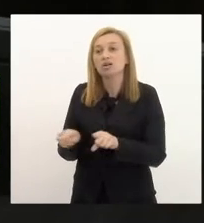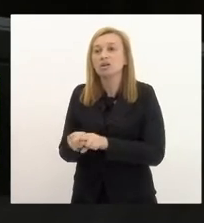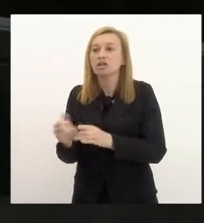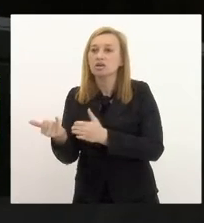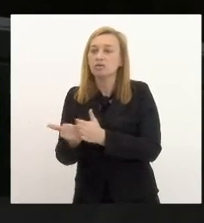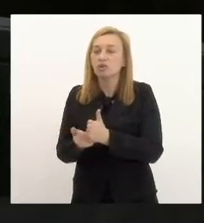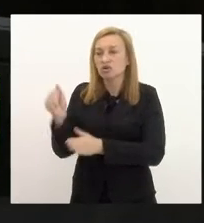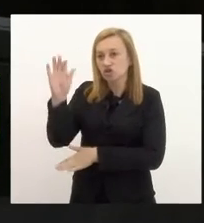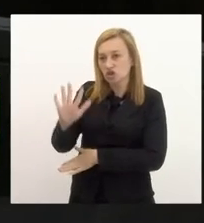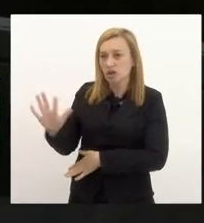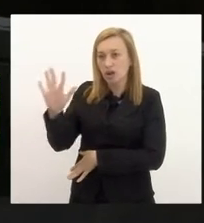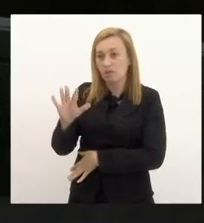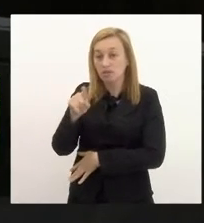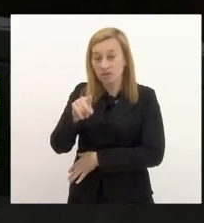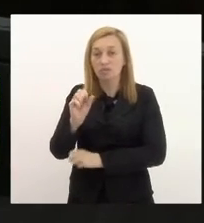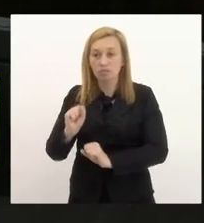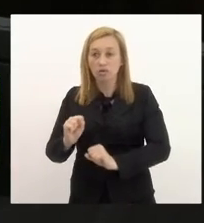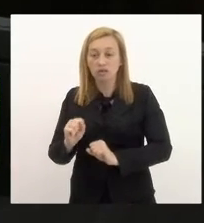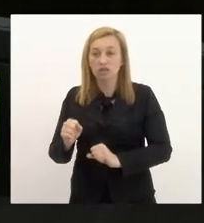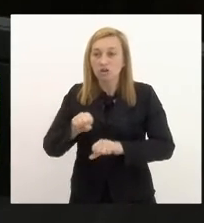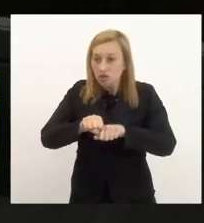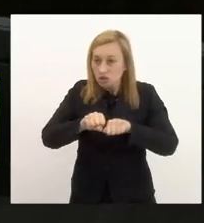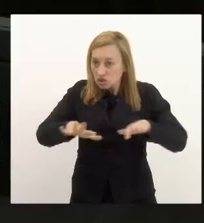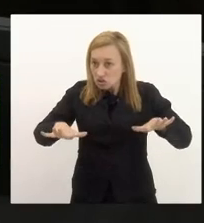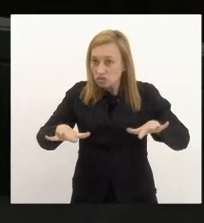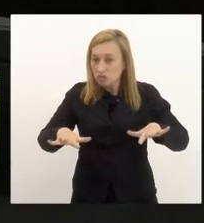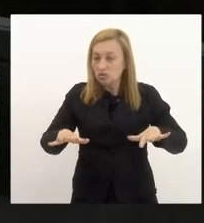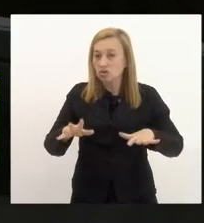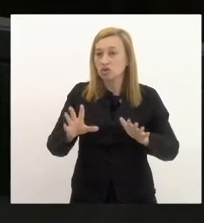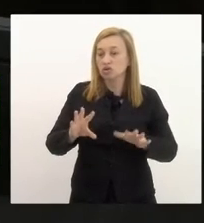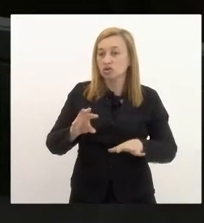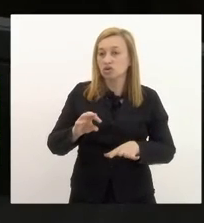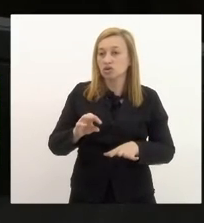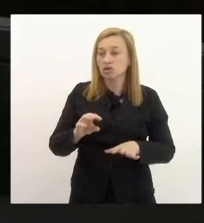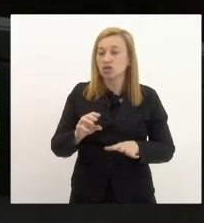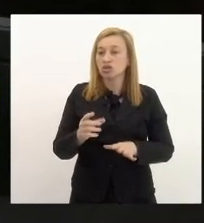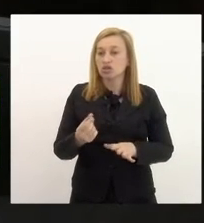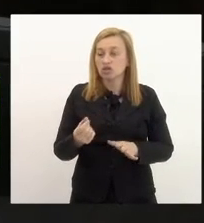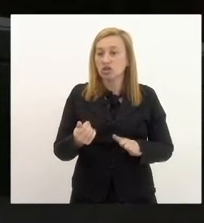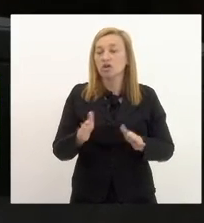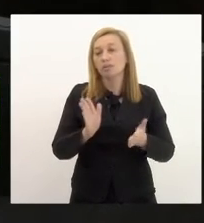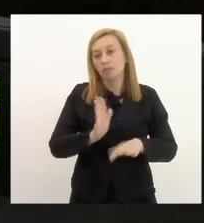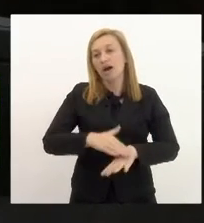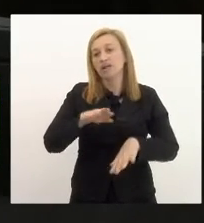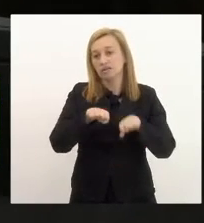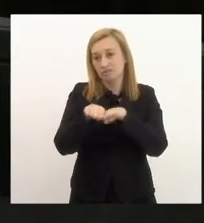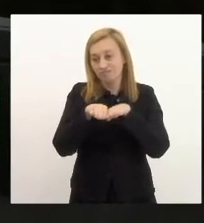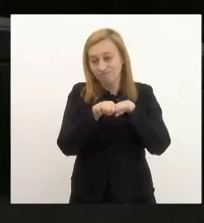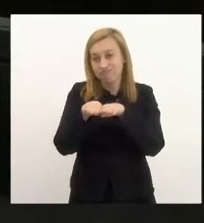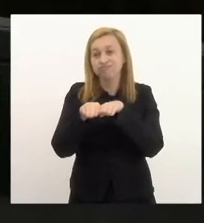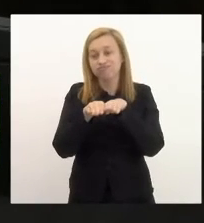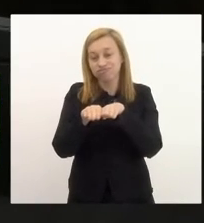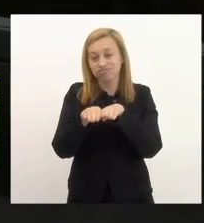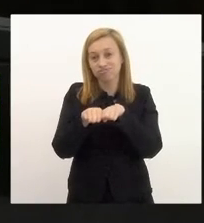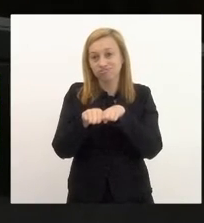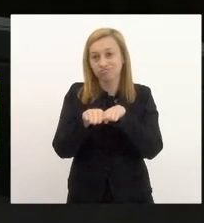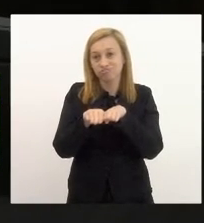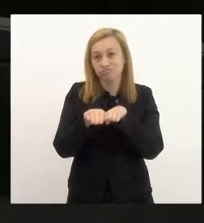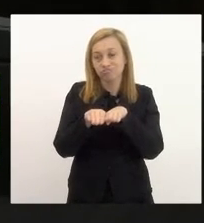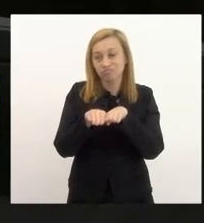os impostos de uma maneira geral para que você possa ter uma distribuição de renda mais igualitária mas é